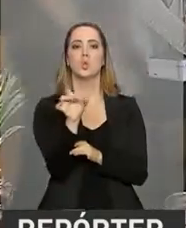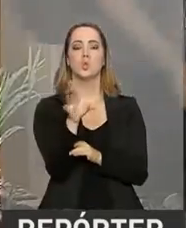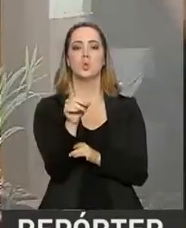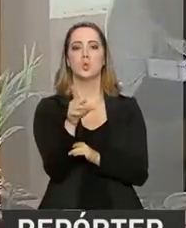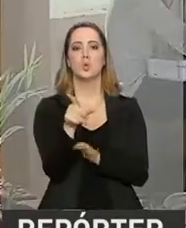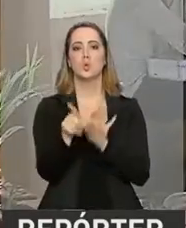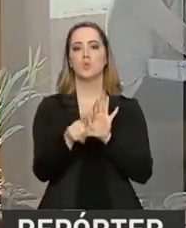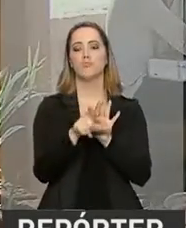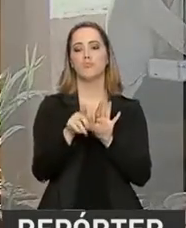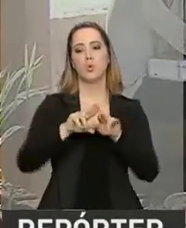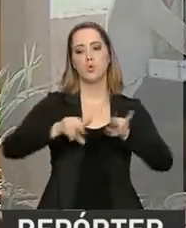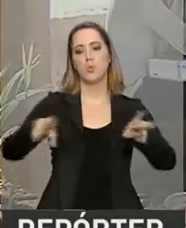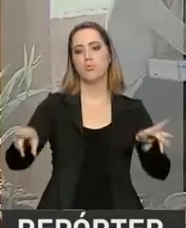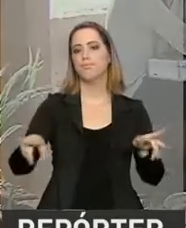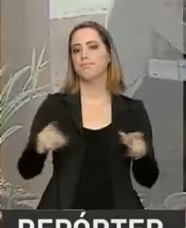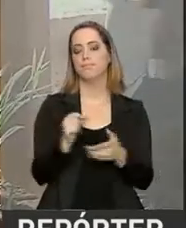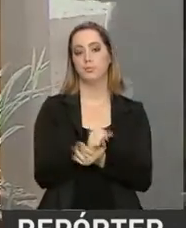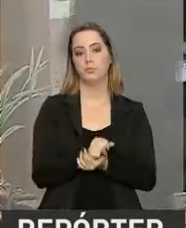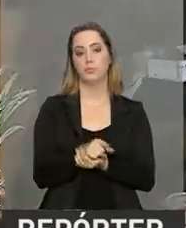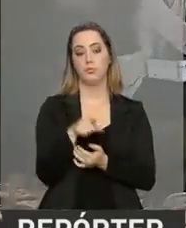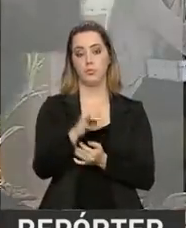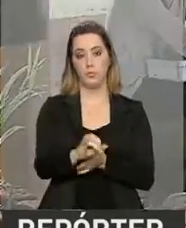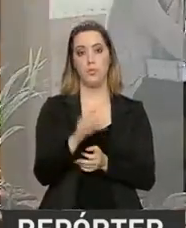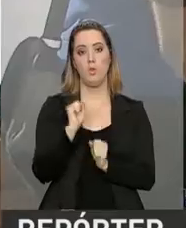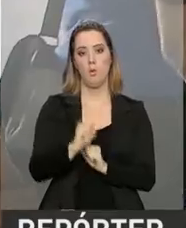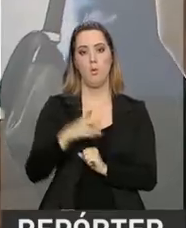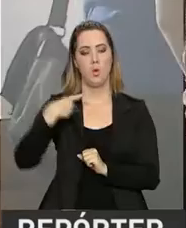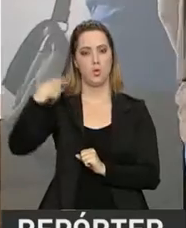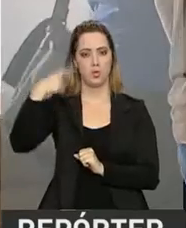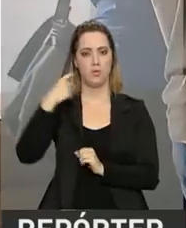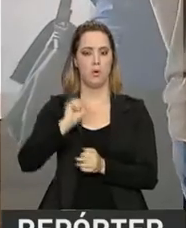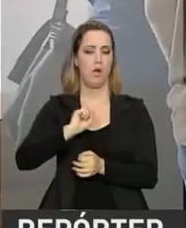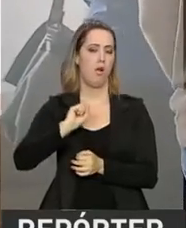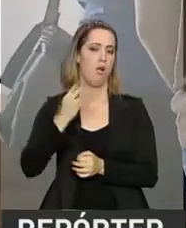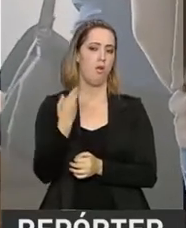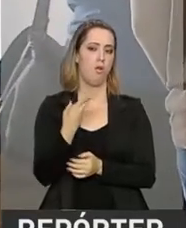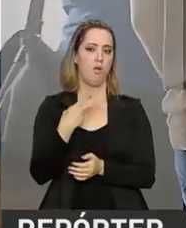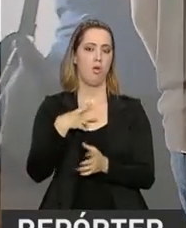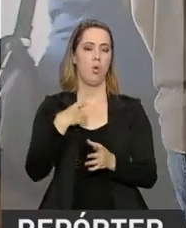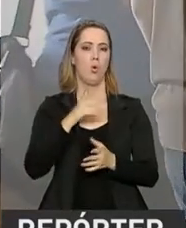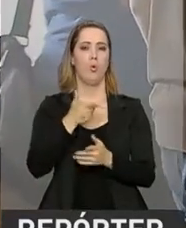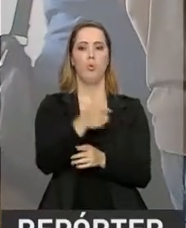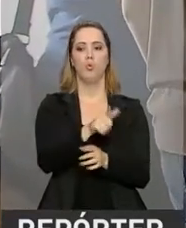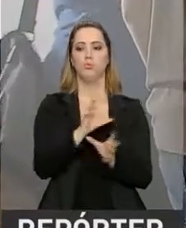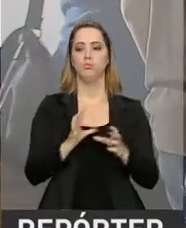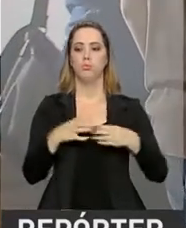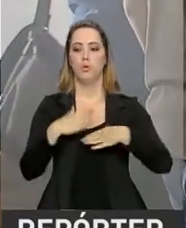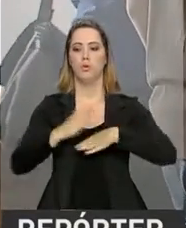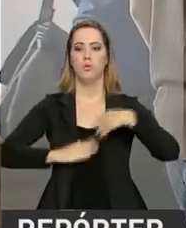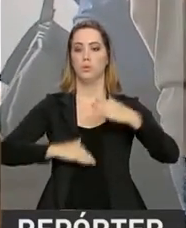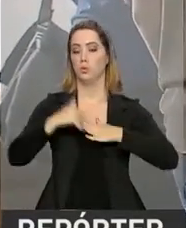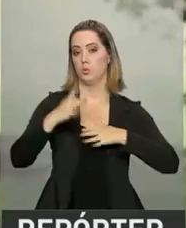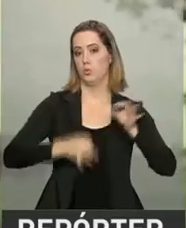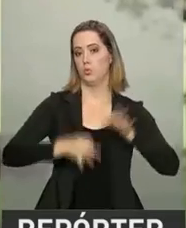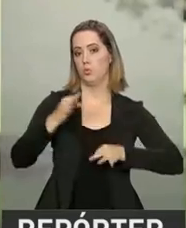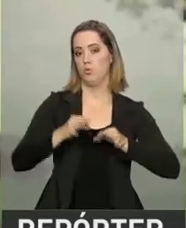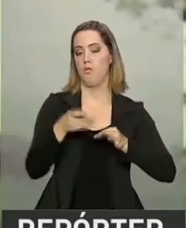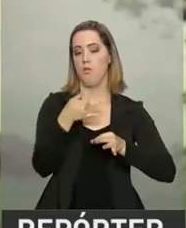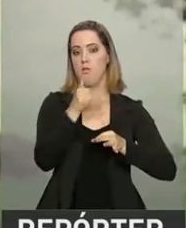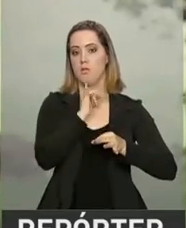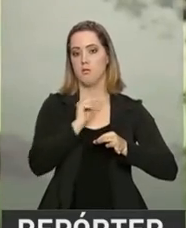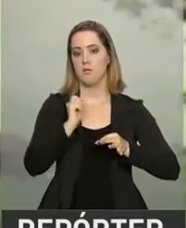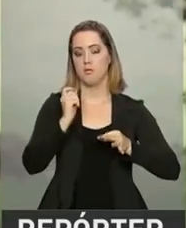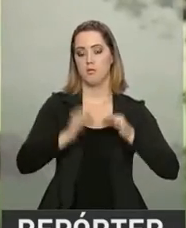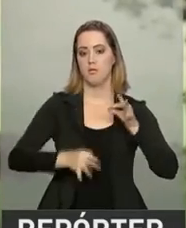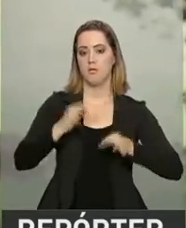quem se forma nesta graduação pode se tornar advogado ao seguir a carreira jurídica e atuar como juiz por exemplo é o que